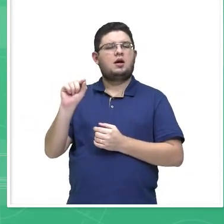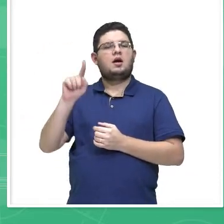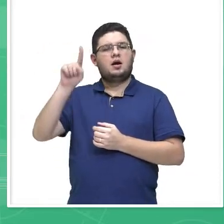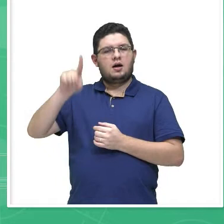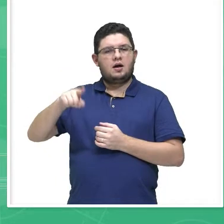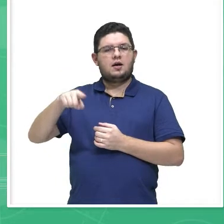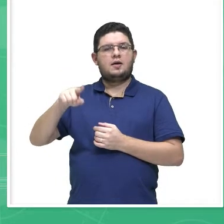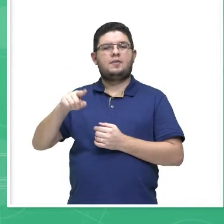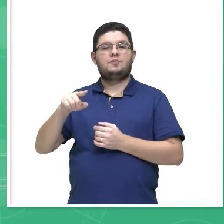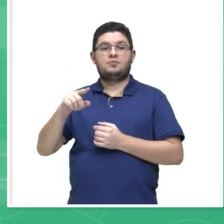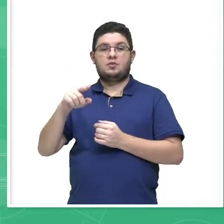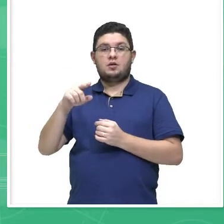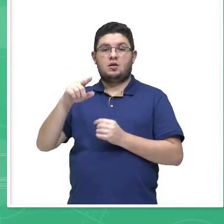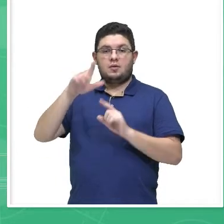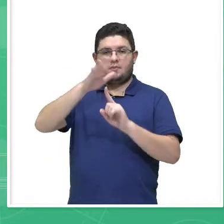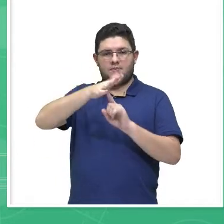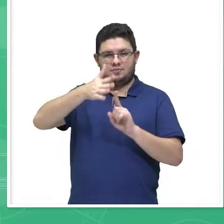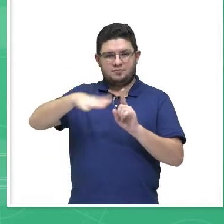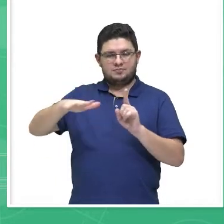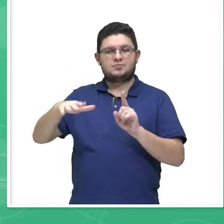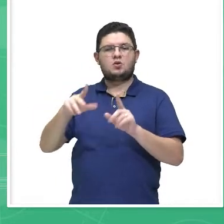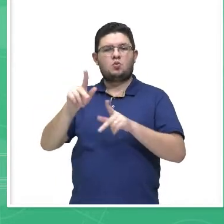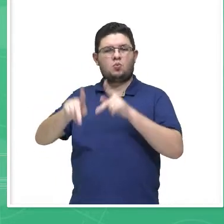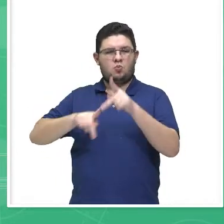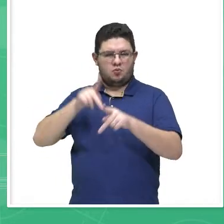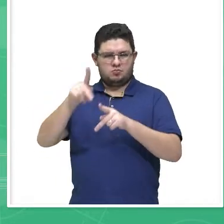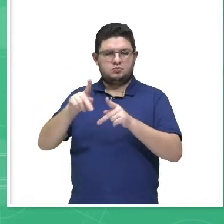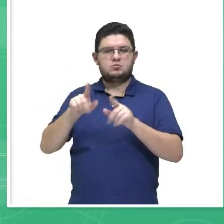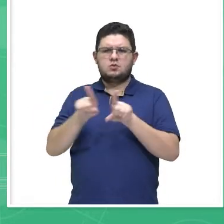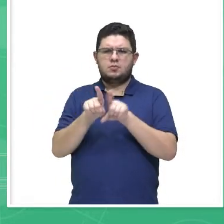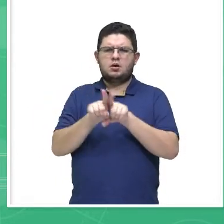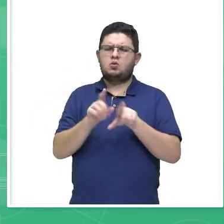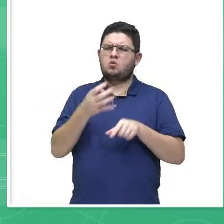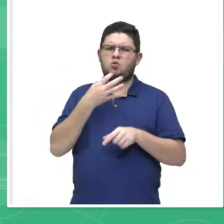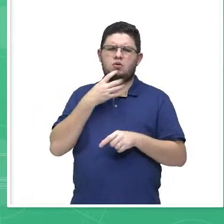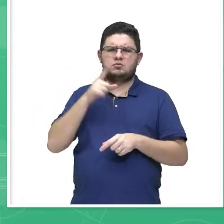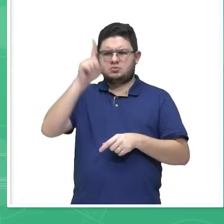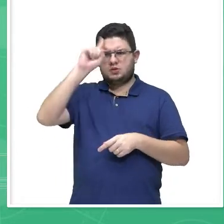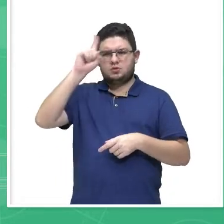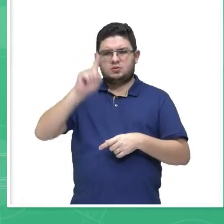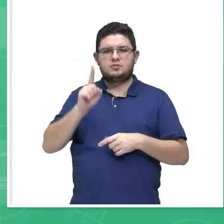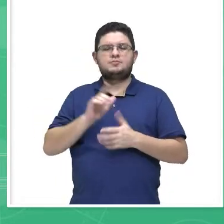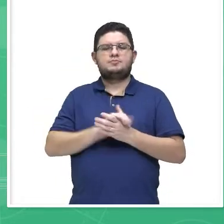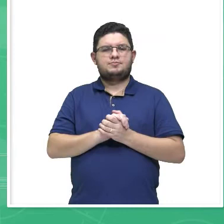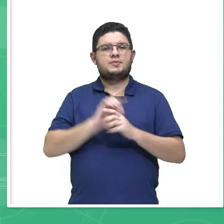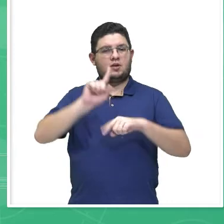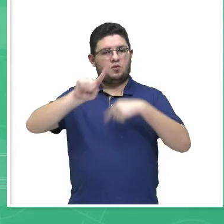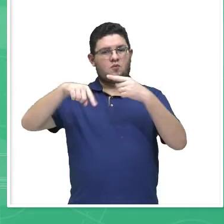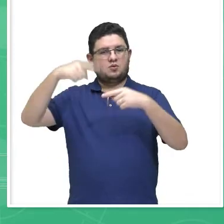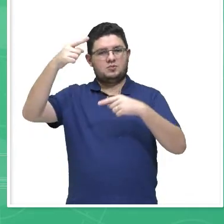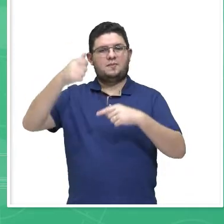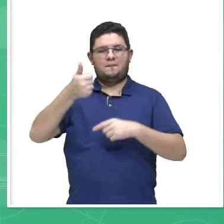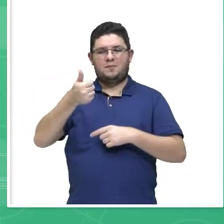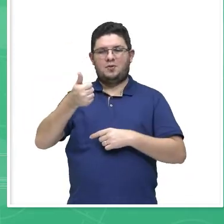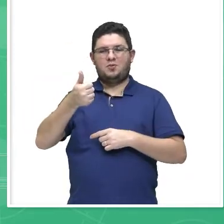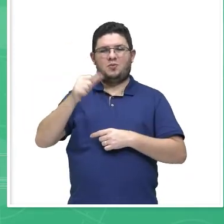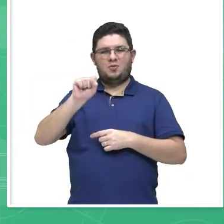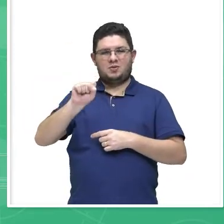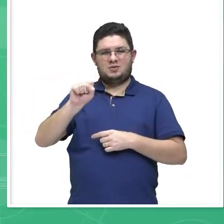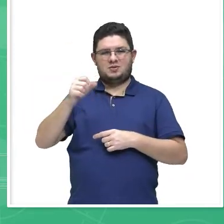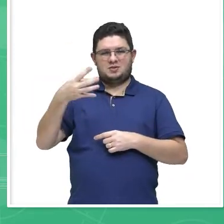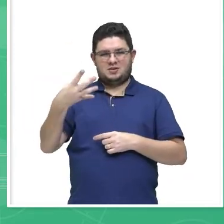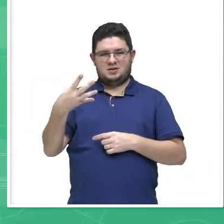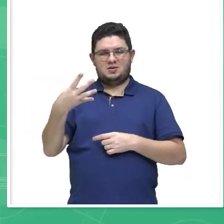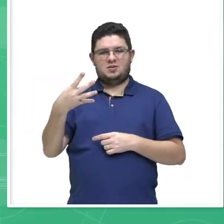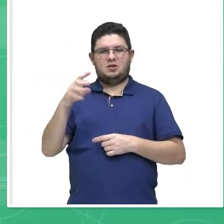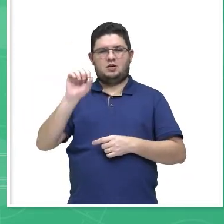não conheço. Vamos recordar um pouco? A Revolução de 1848, a que nós nos